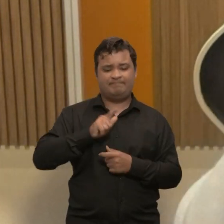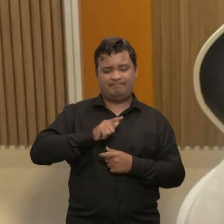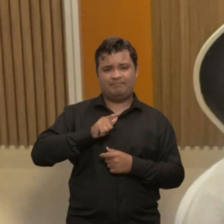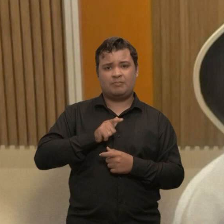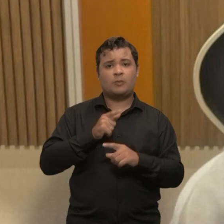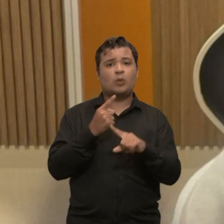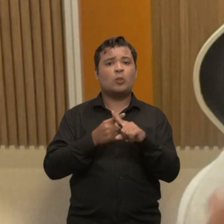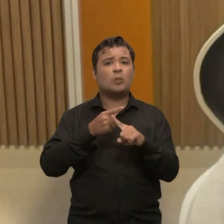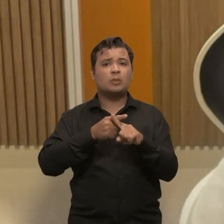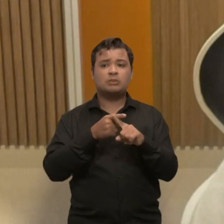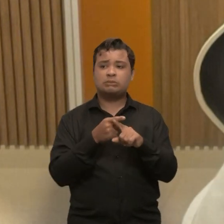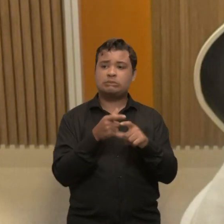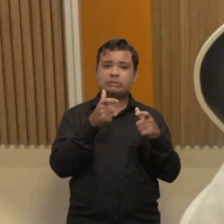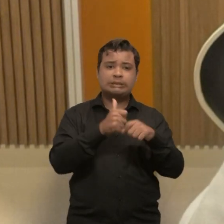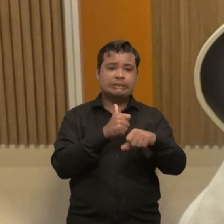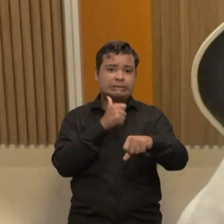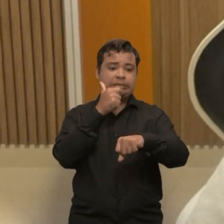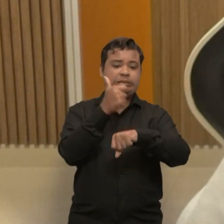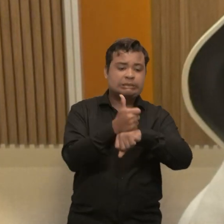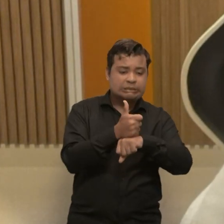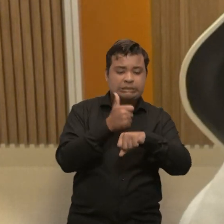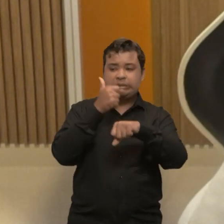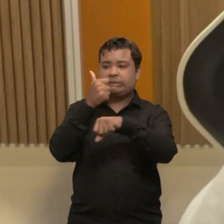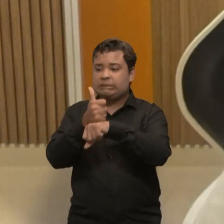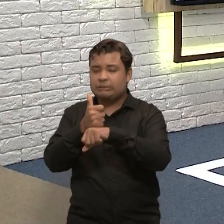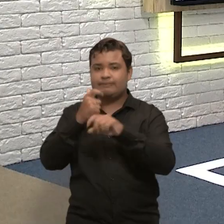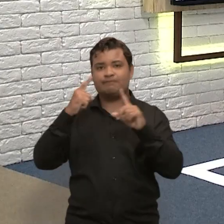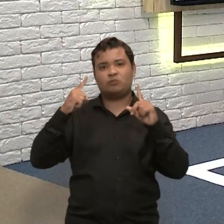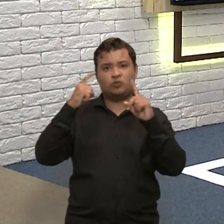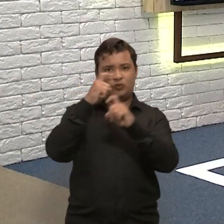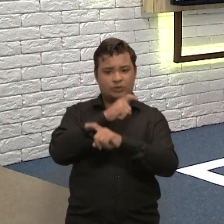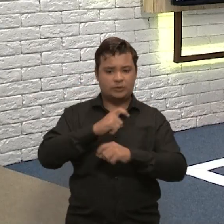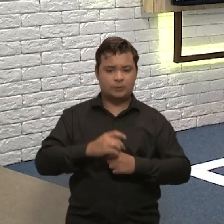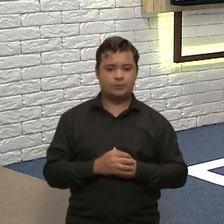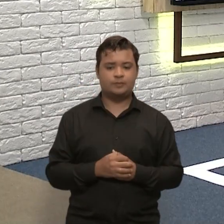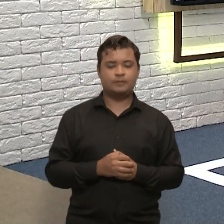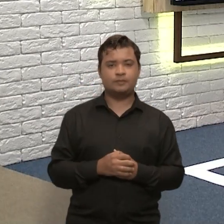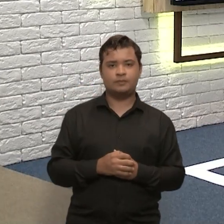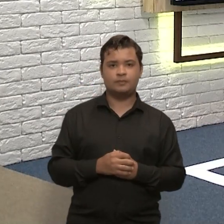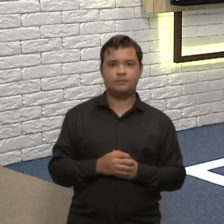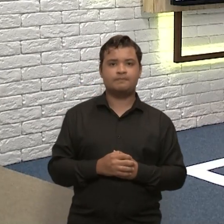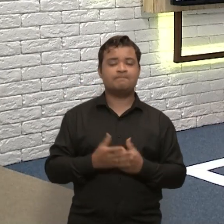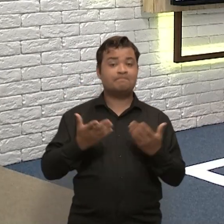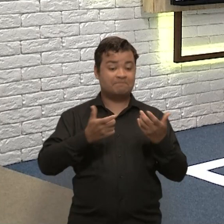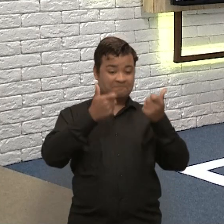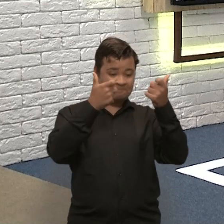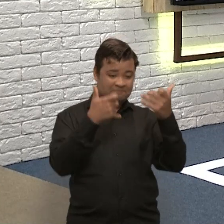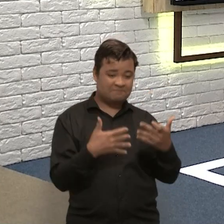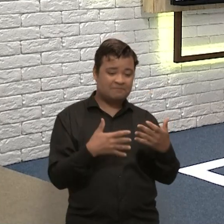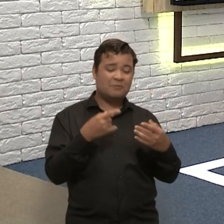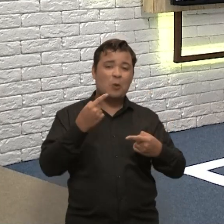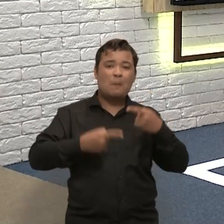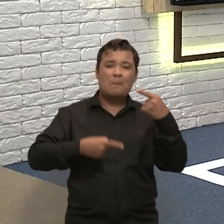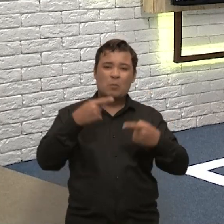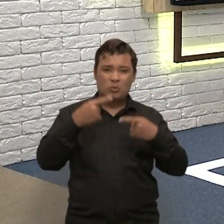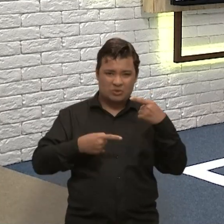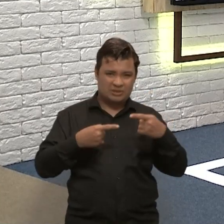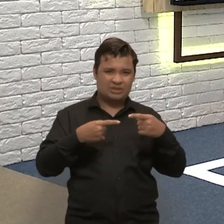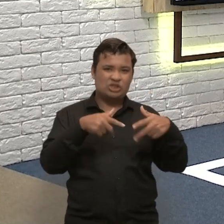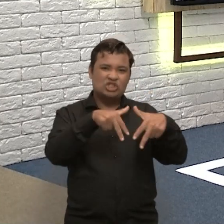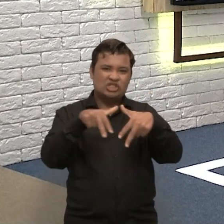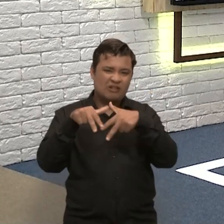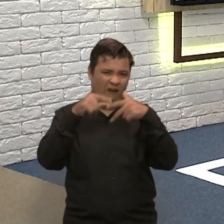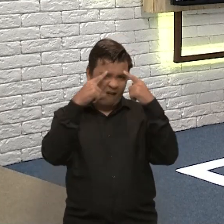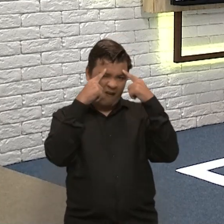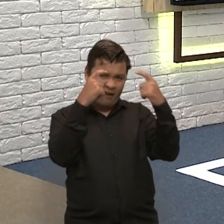da dificuldade de ocupação e etc. Bom, hoje em dia que se fala, né, sobre essa violência política de gênero, já há medidas